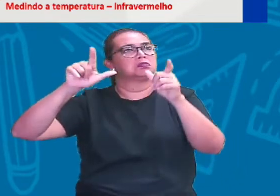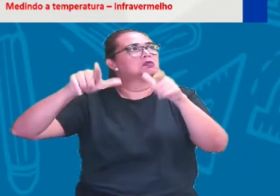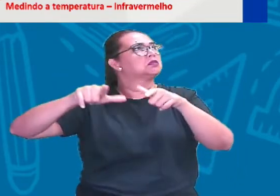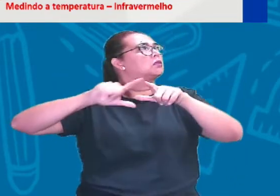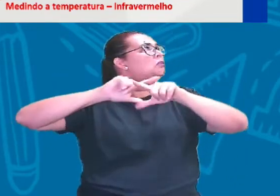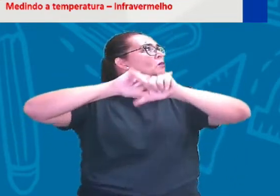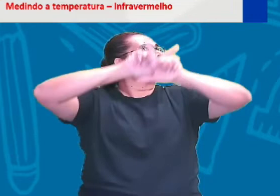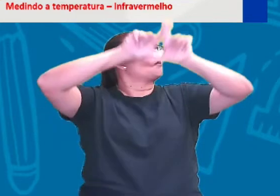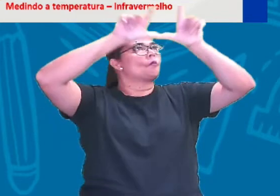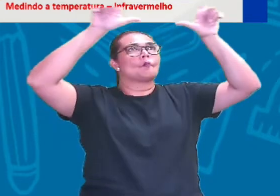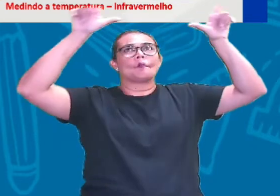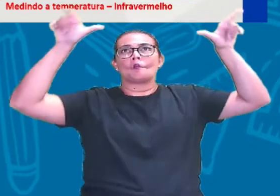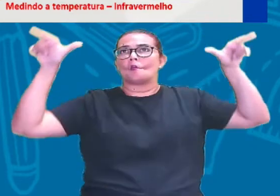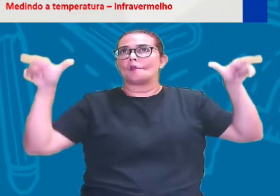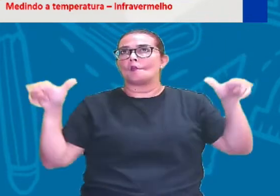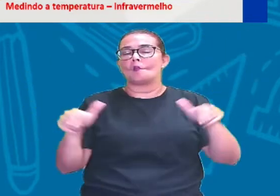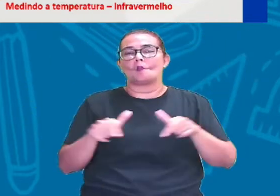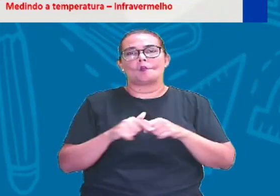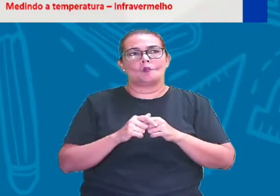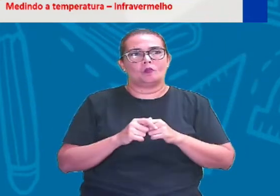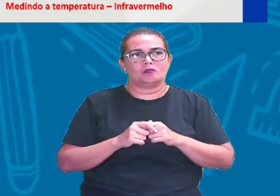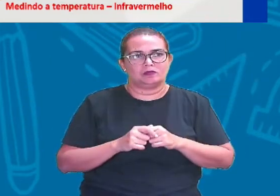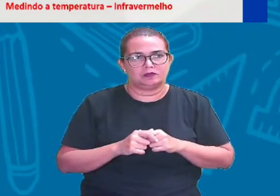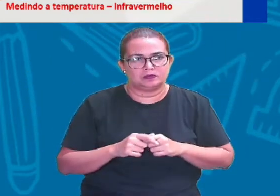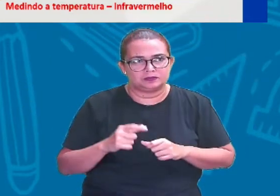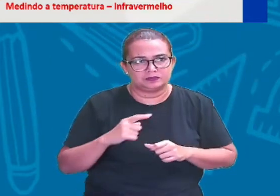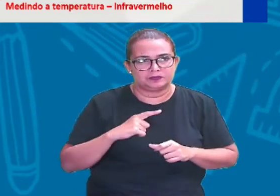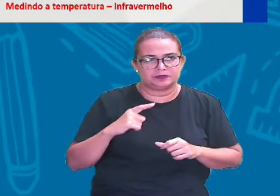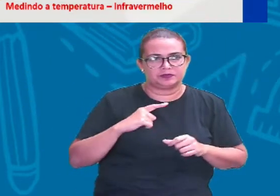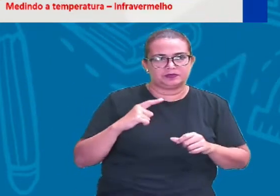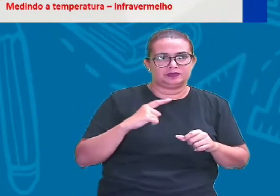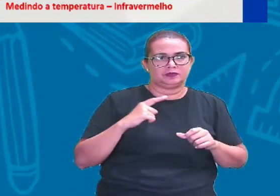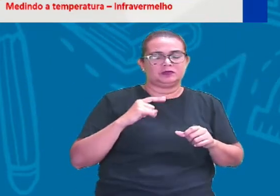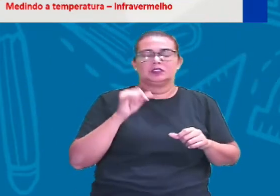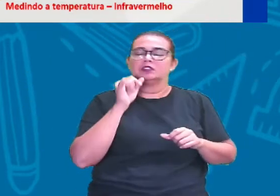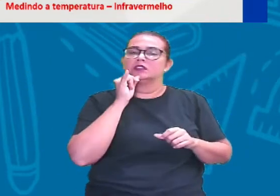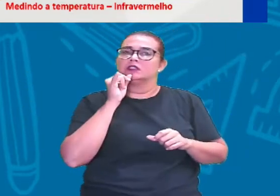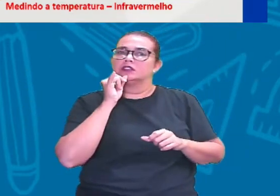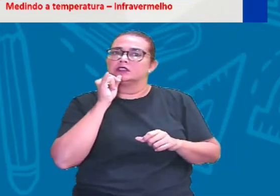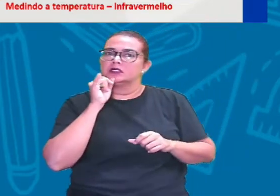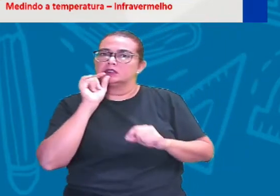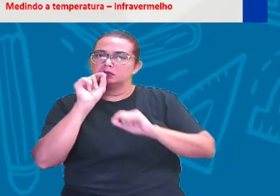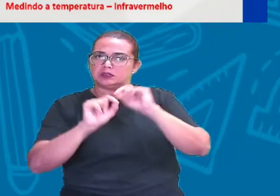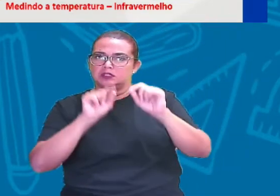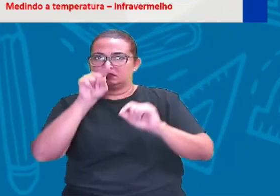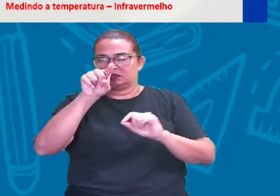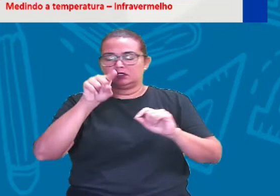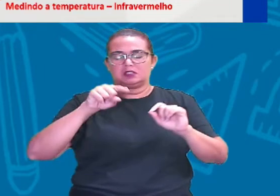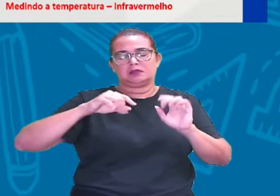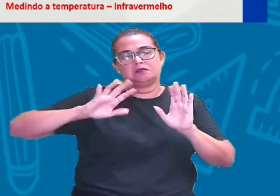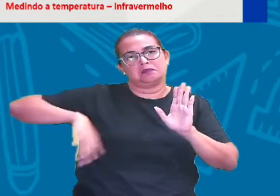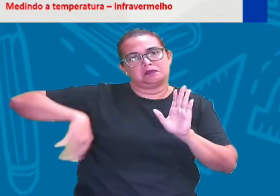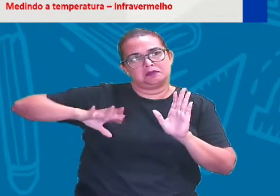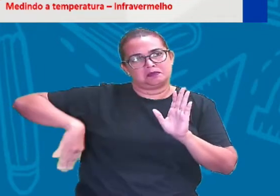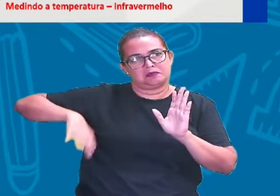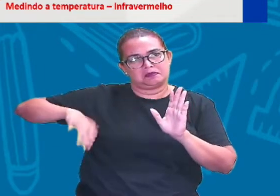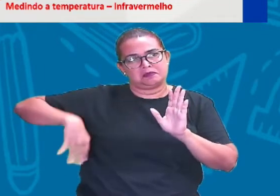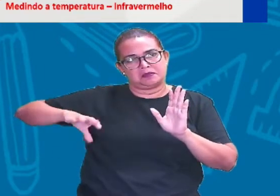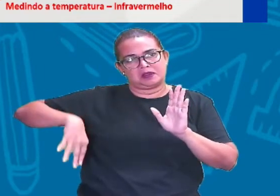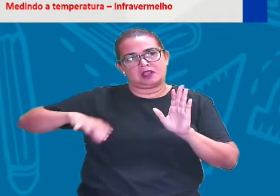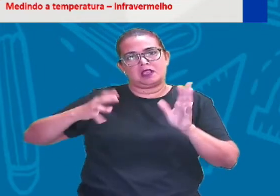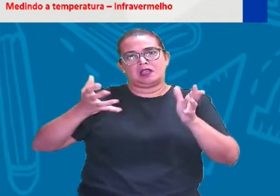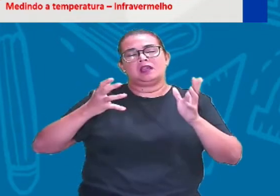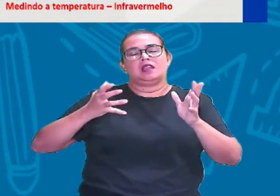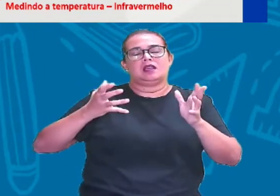ondas eletromagnéticas? Quando você está na praia, né, quer se bronzear, você só se bronzeia porque você está